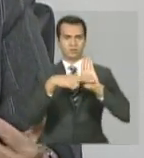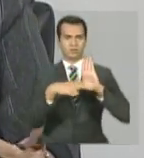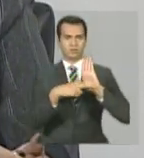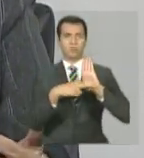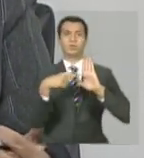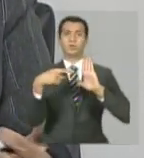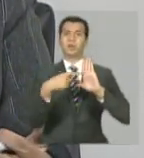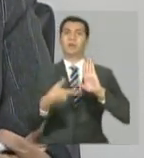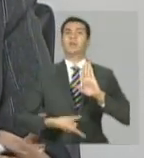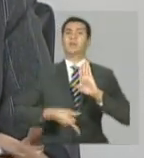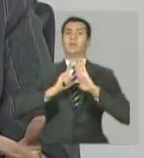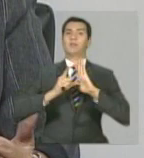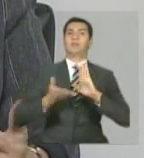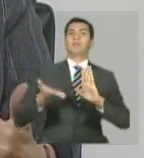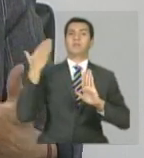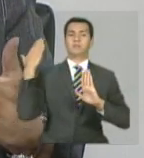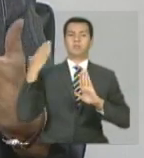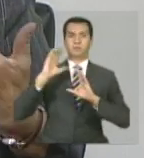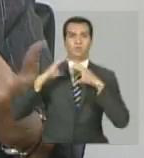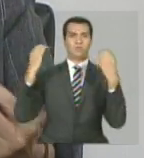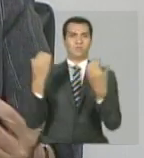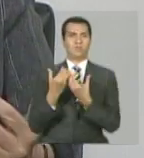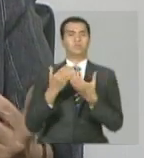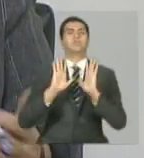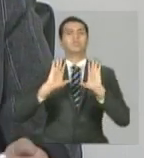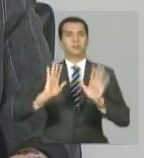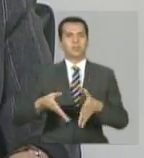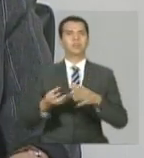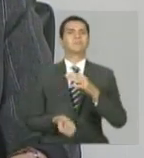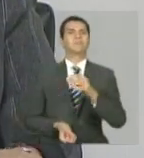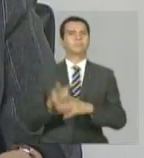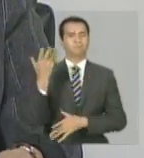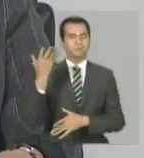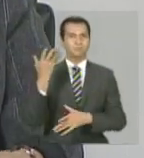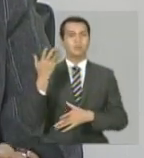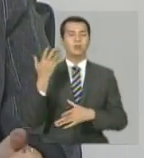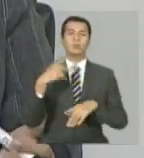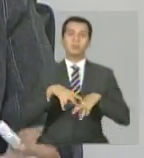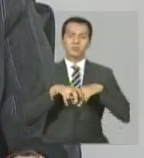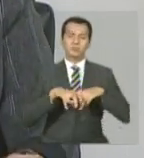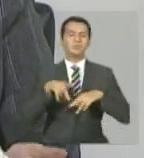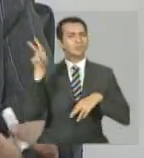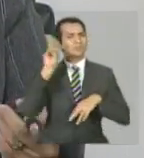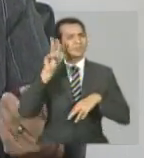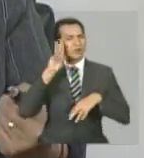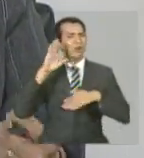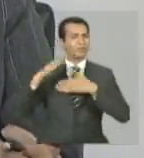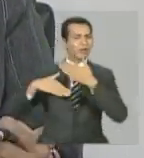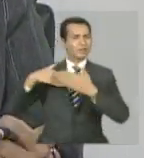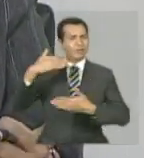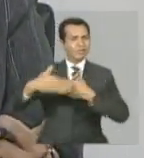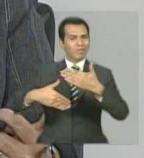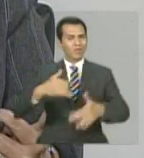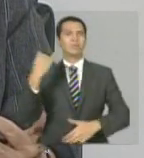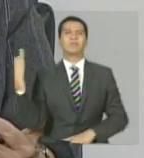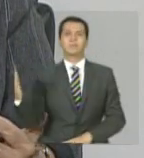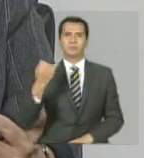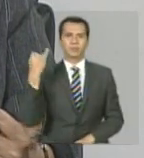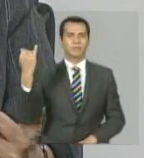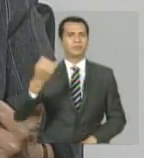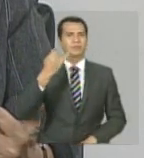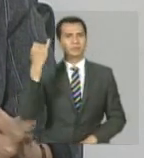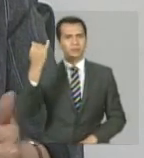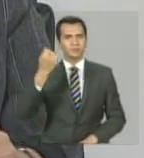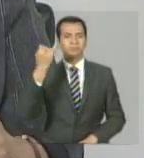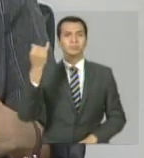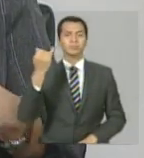a conferência anterior, por isso que é uma construção histórica extremamente importante. As diretrizes emanadas da 3ª conferência